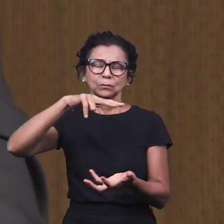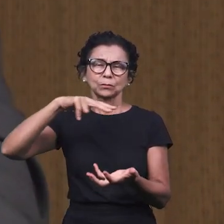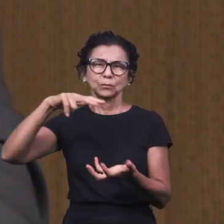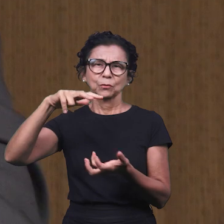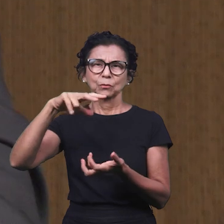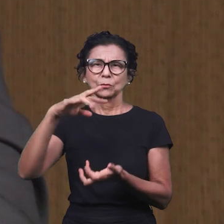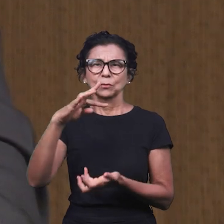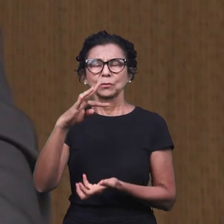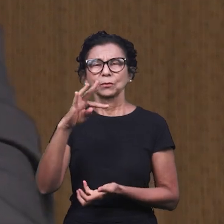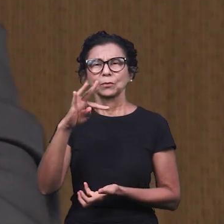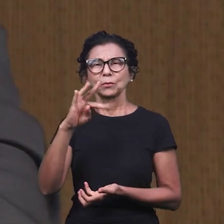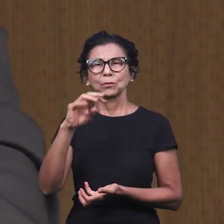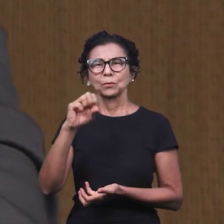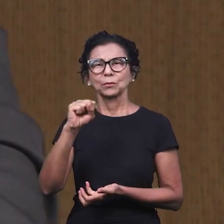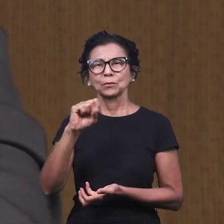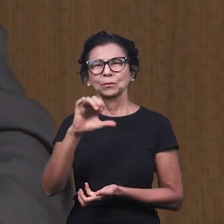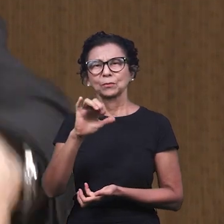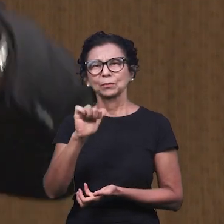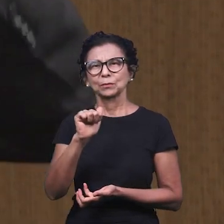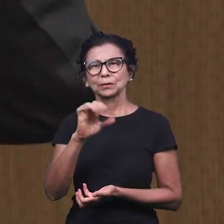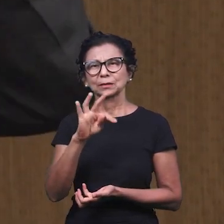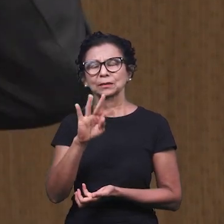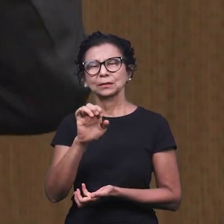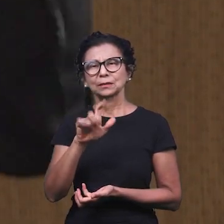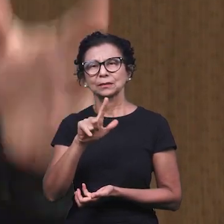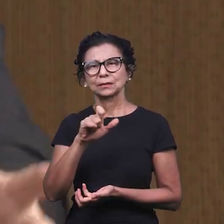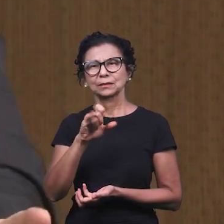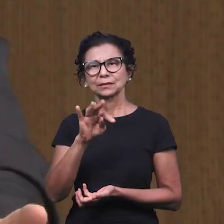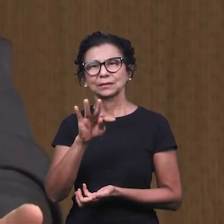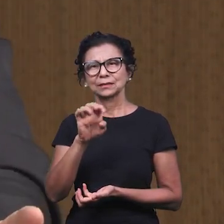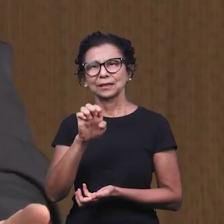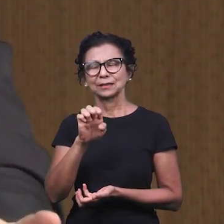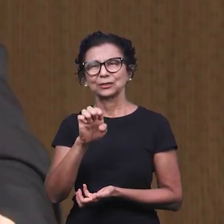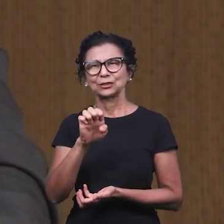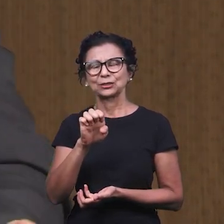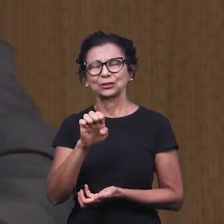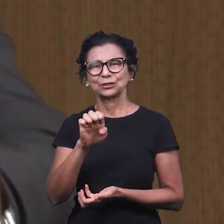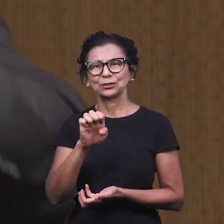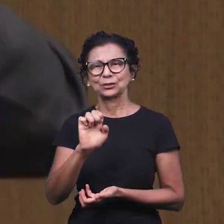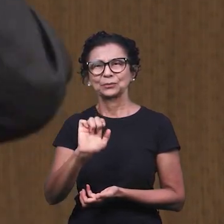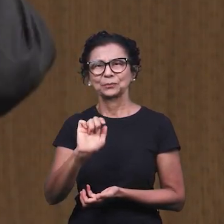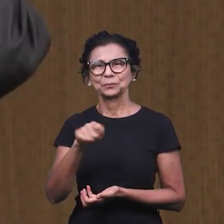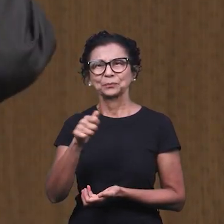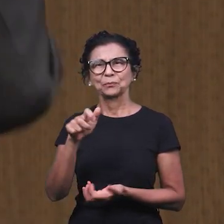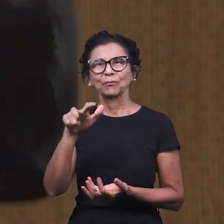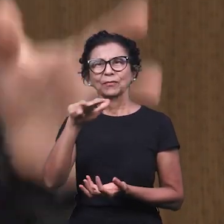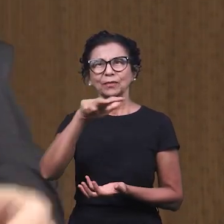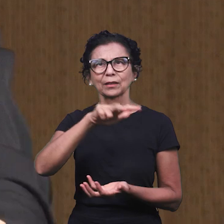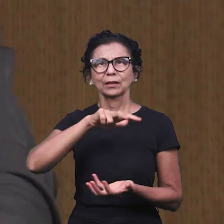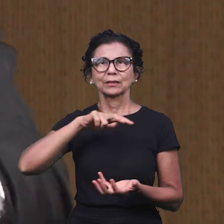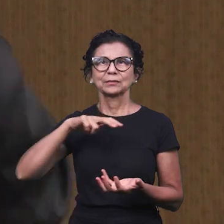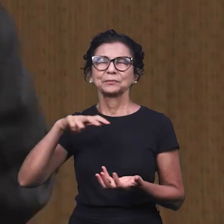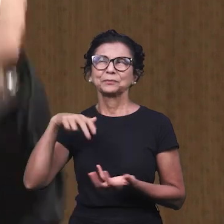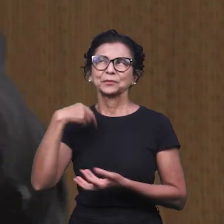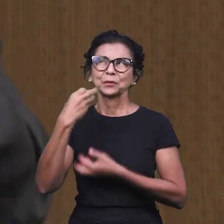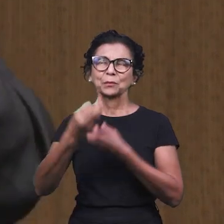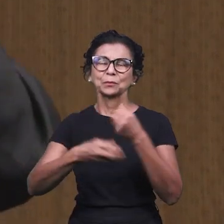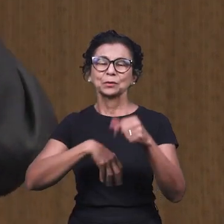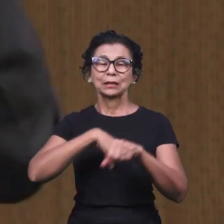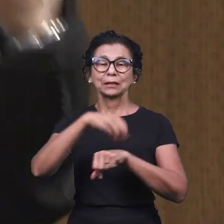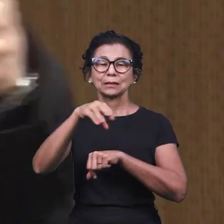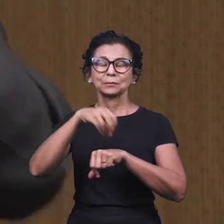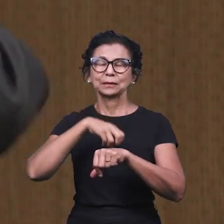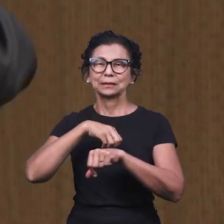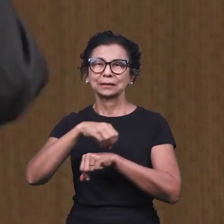do satélite, esse seminário ele vai para 80 Manaíns ao mesmo tempo, e 5.000, 6.000